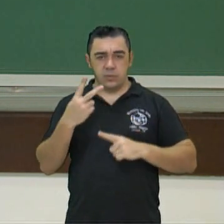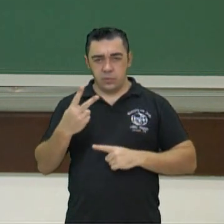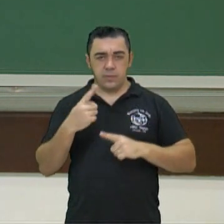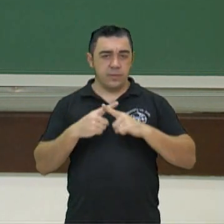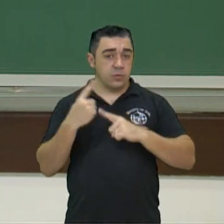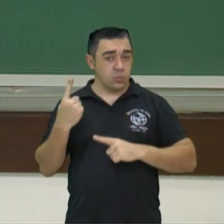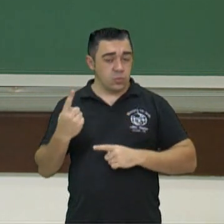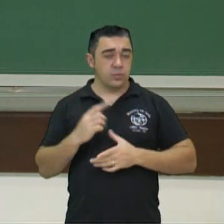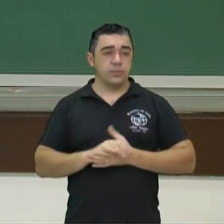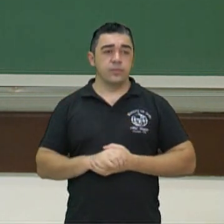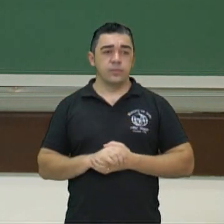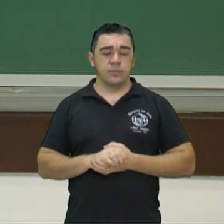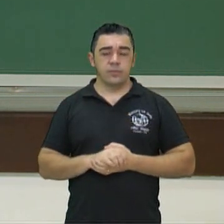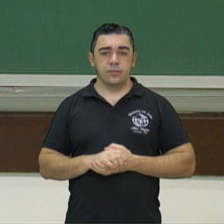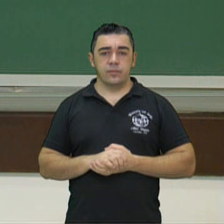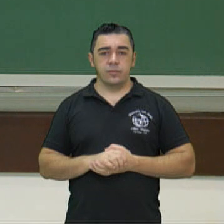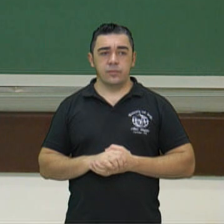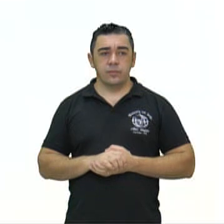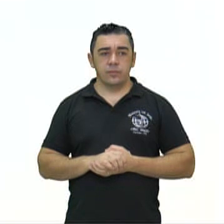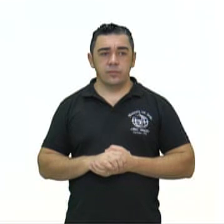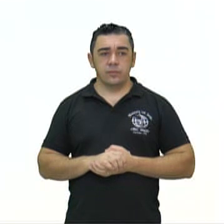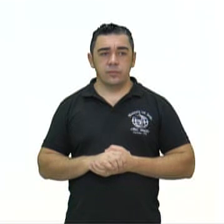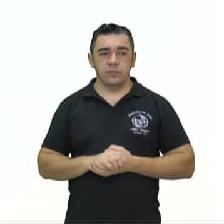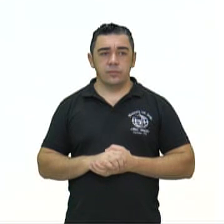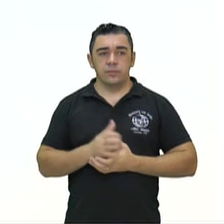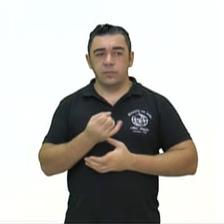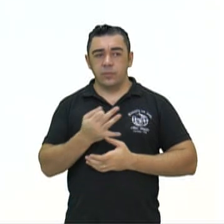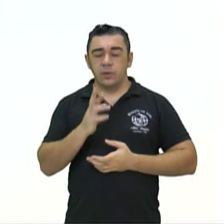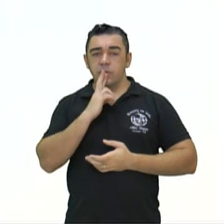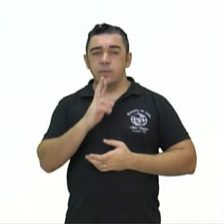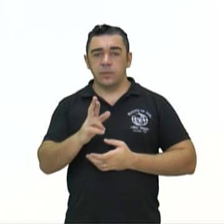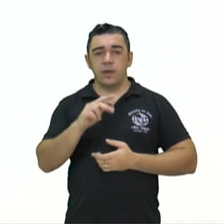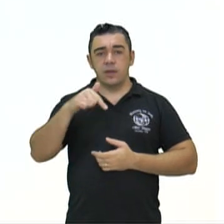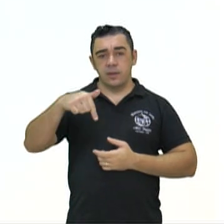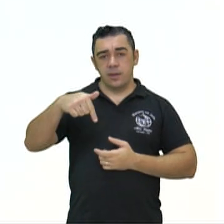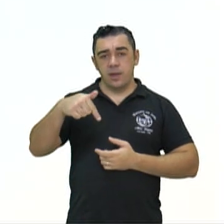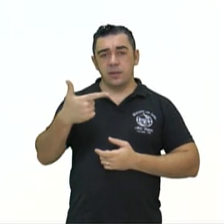vezes 2 e vezes 1, que vai me resultar em